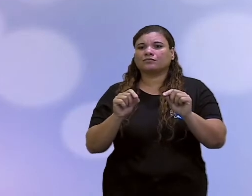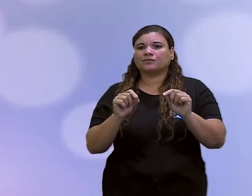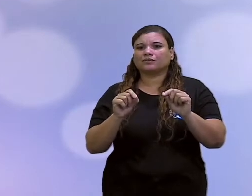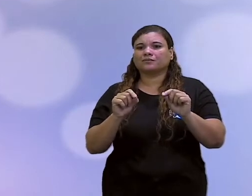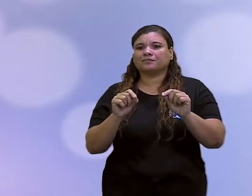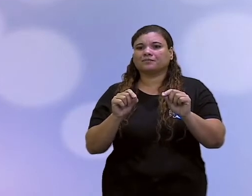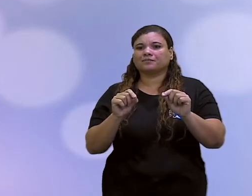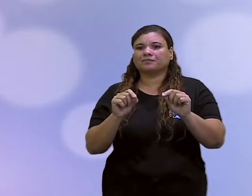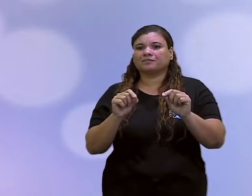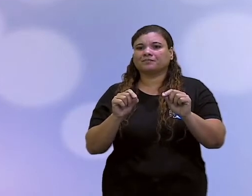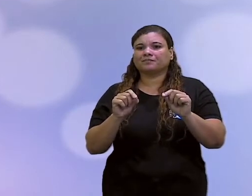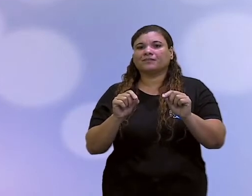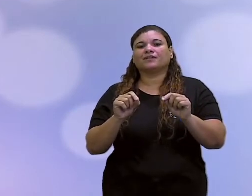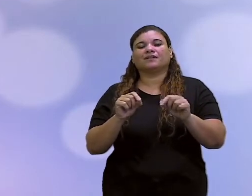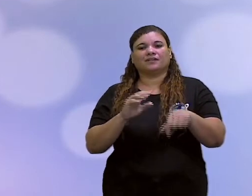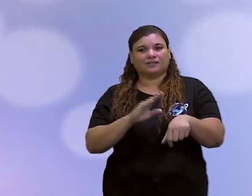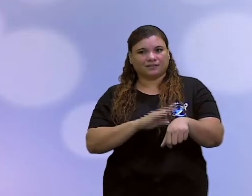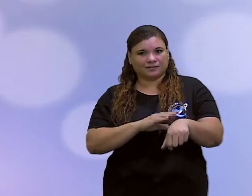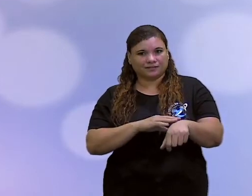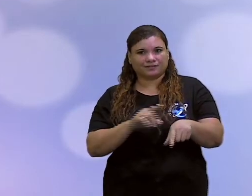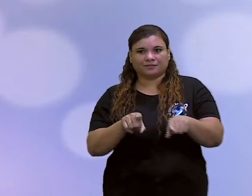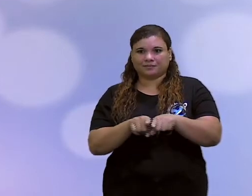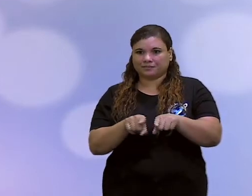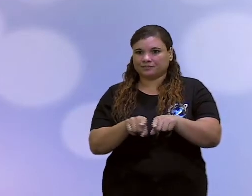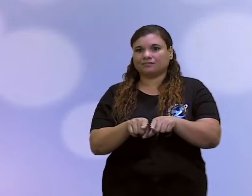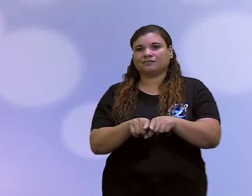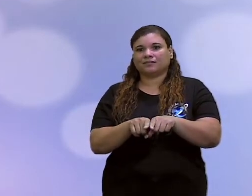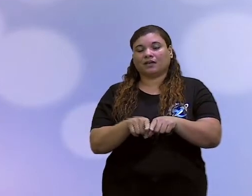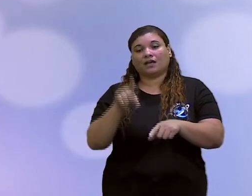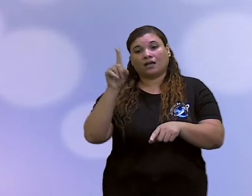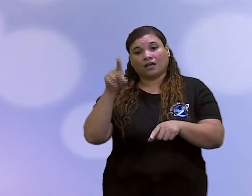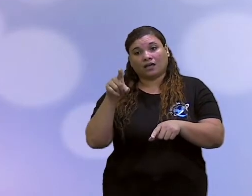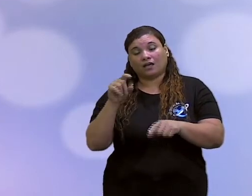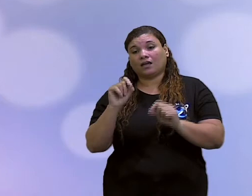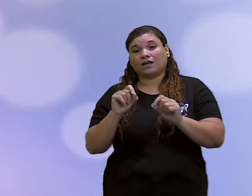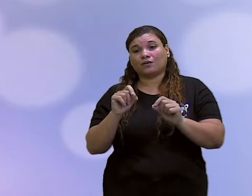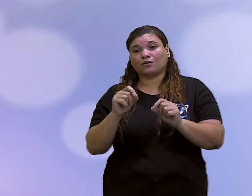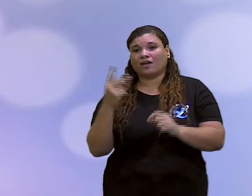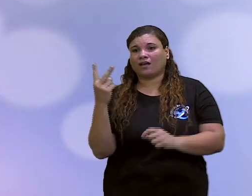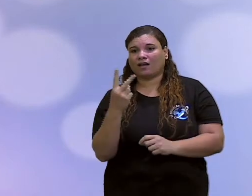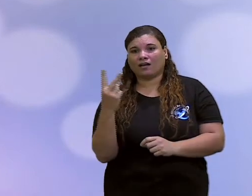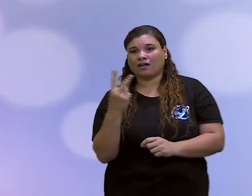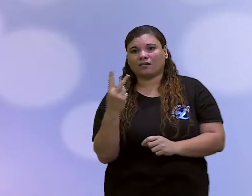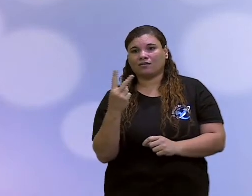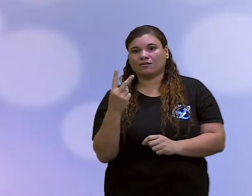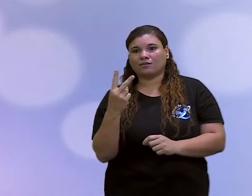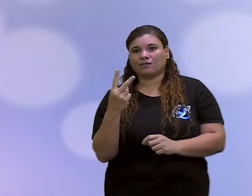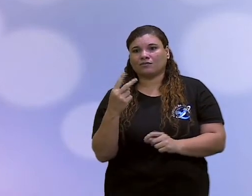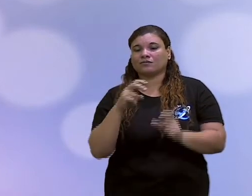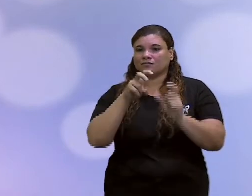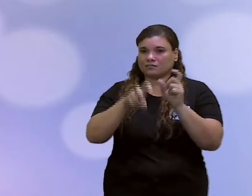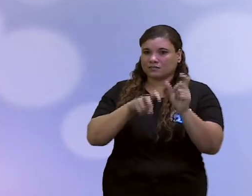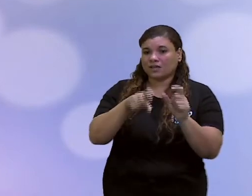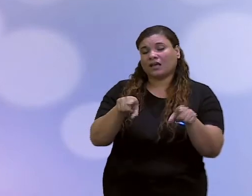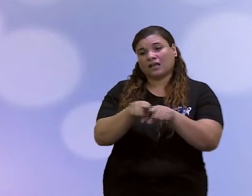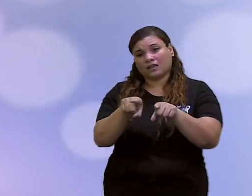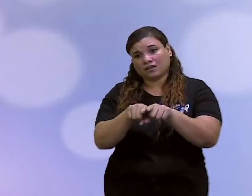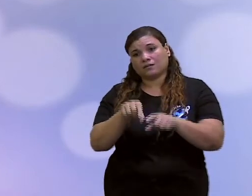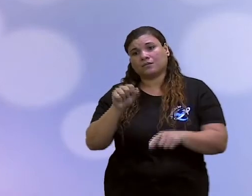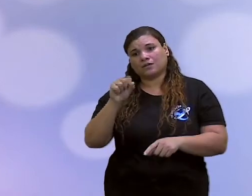adjunta adverbial. Isso aí. É a mesma coisa, vocês conseguem perceber, estudante? Agora perceba outro